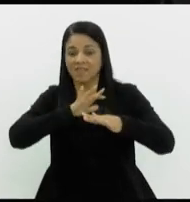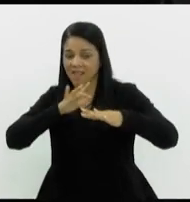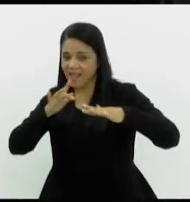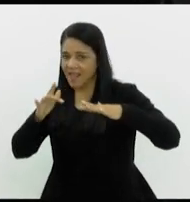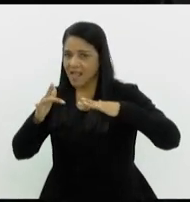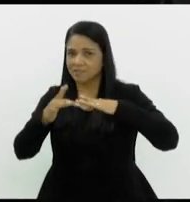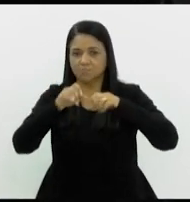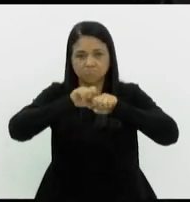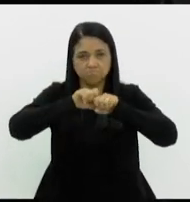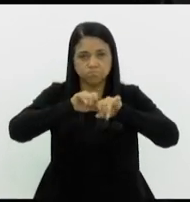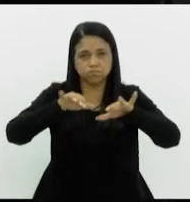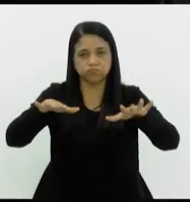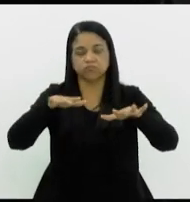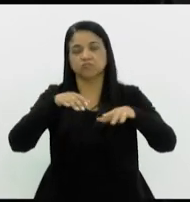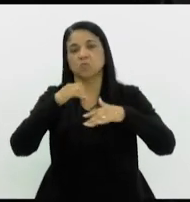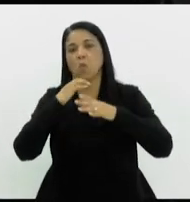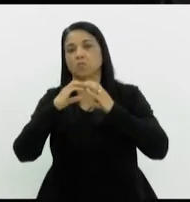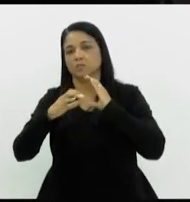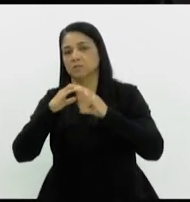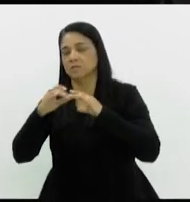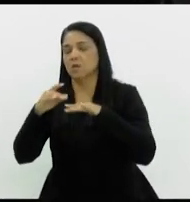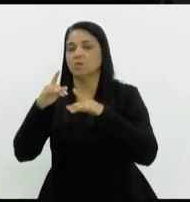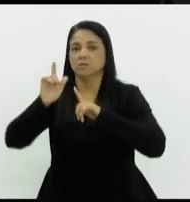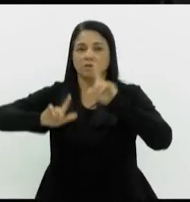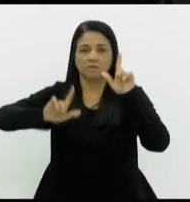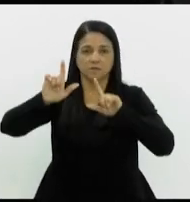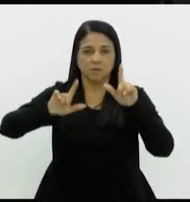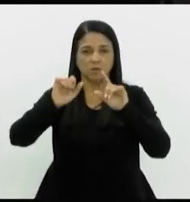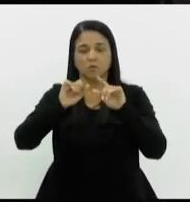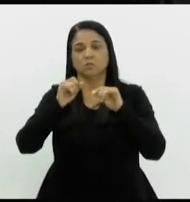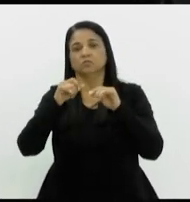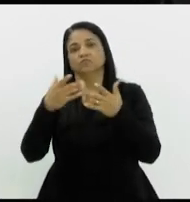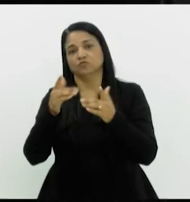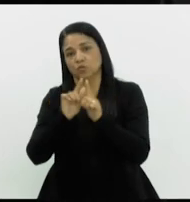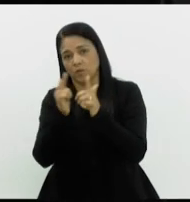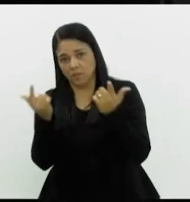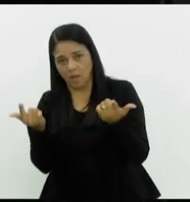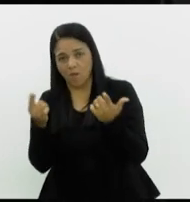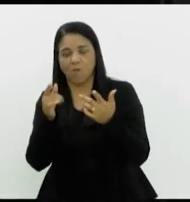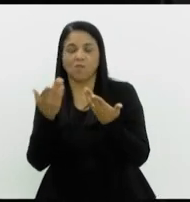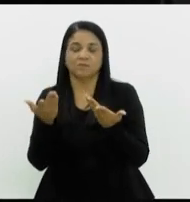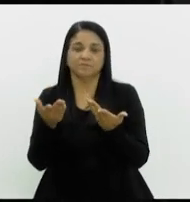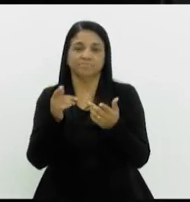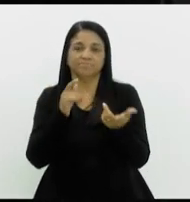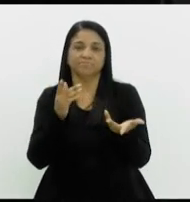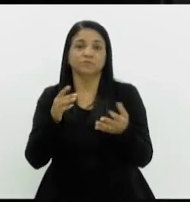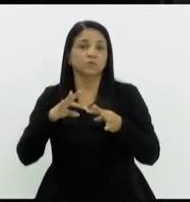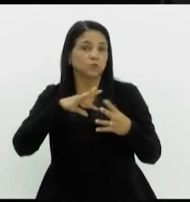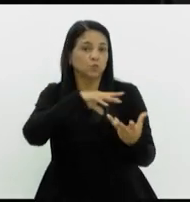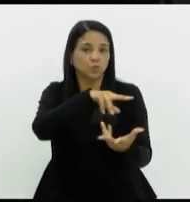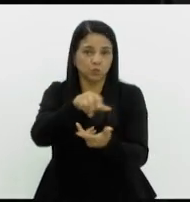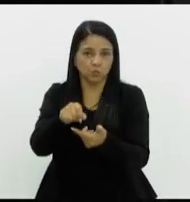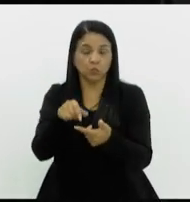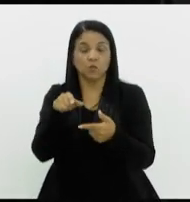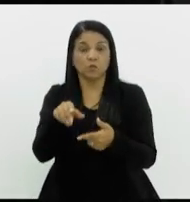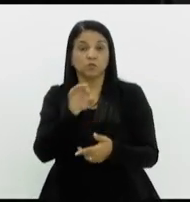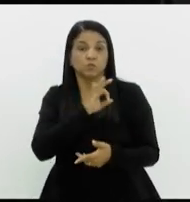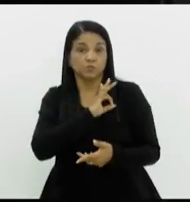de comunicação, de jornais, televisão, em todo o mundo. Que os policiais envolvidos sejam e